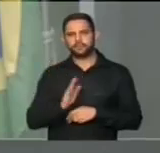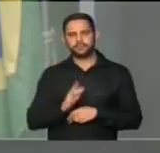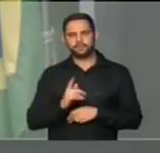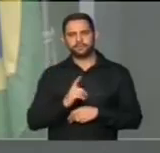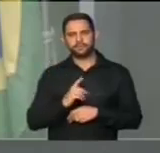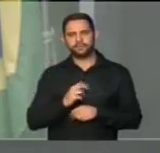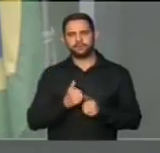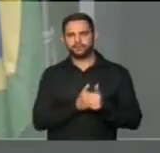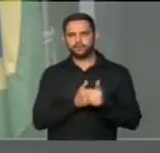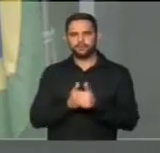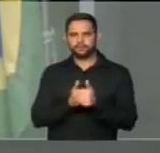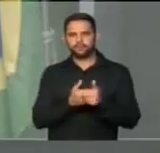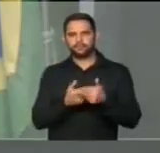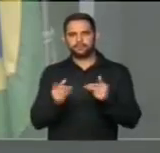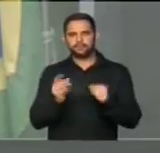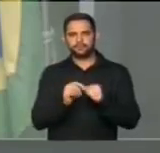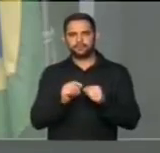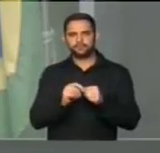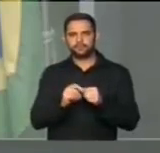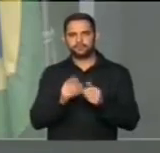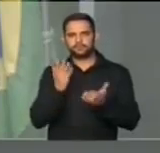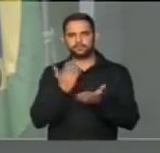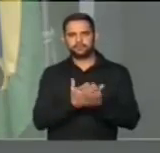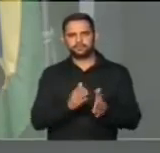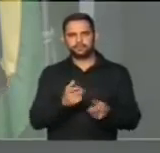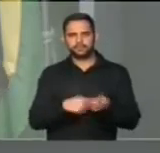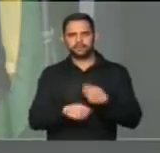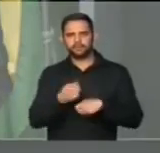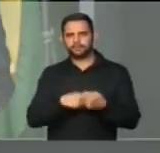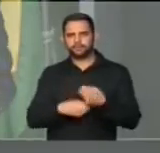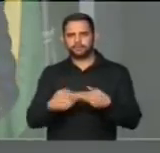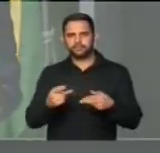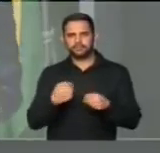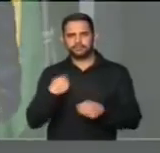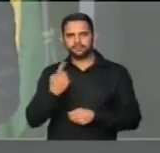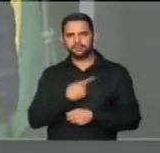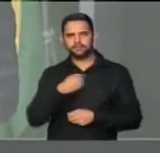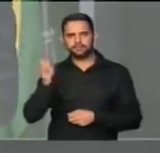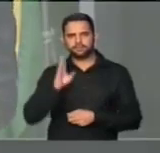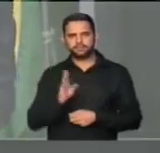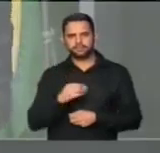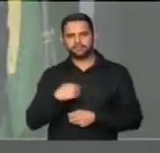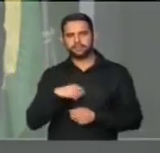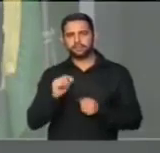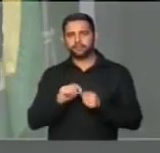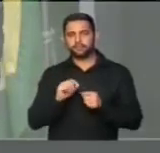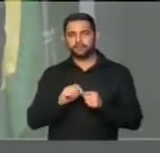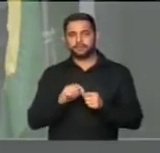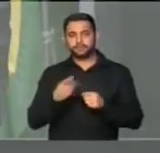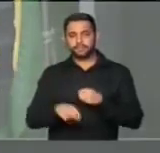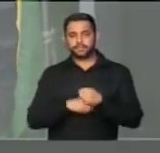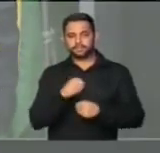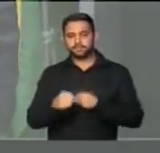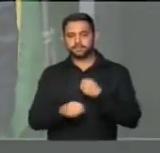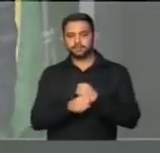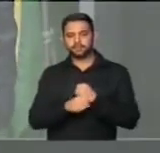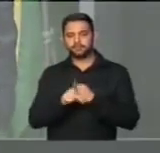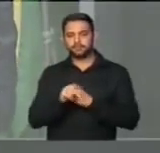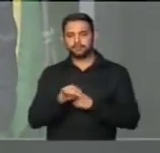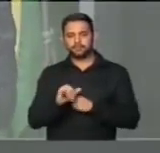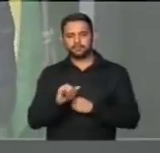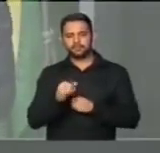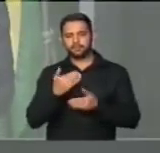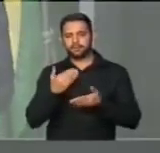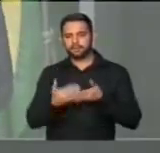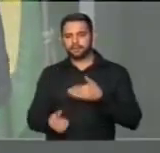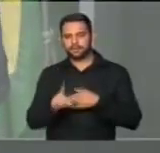que conduz de uma forma desastrosa a economia do nosso país, que faz com que neste ano o PIB